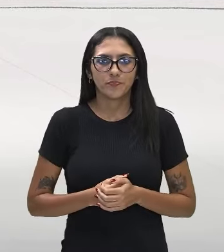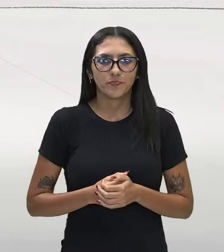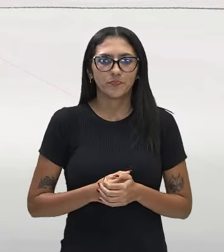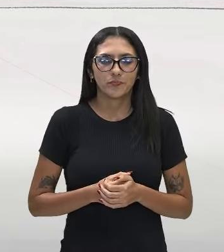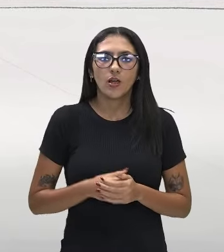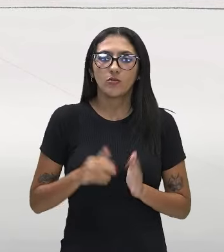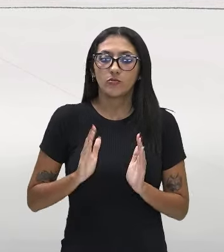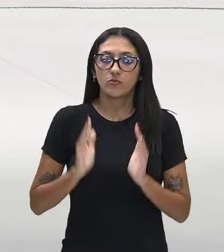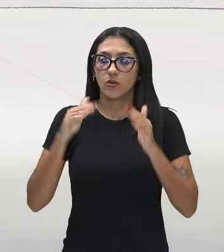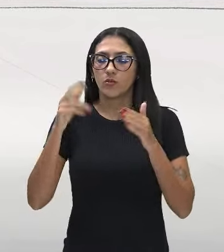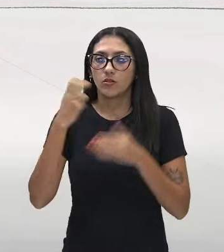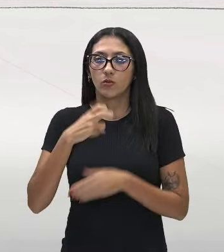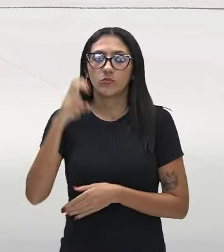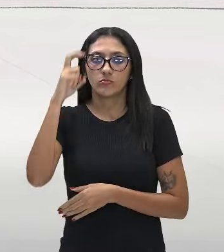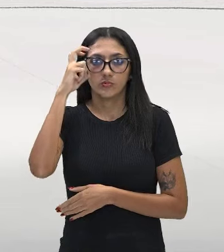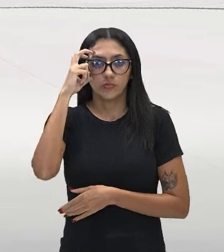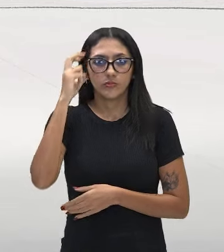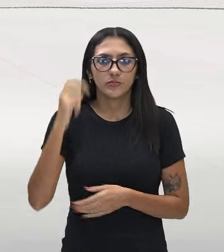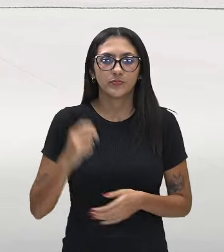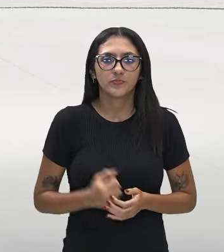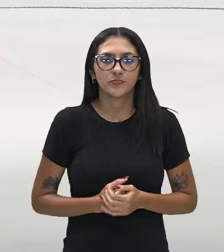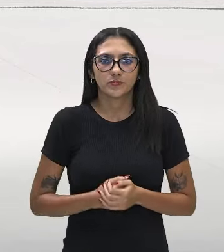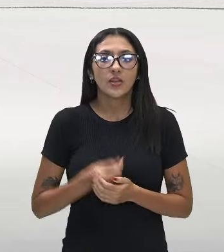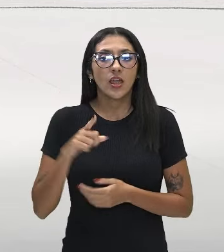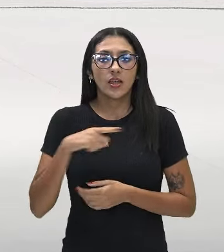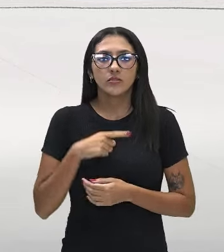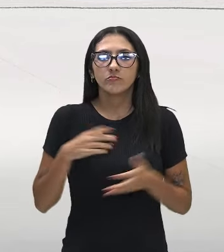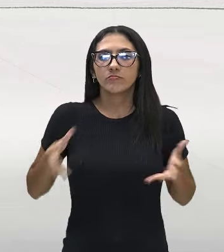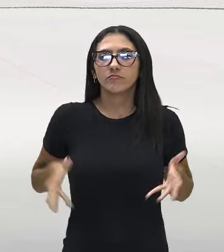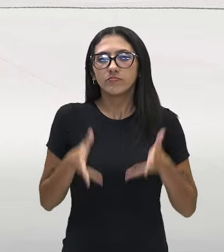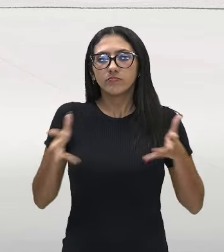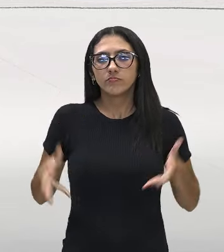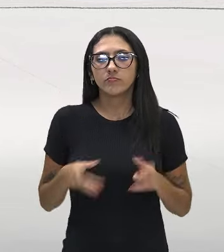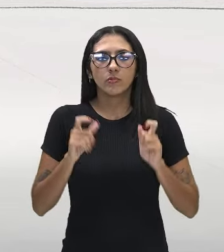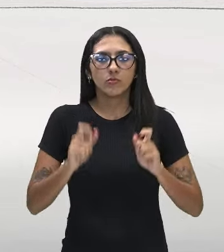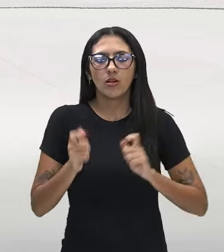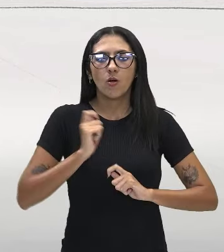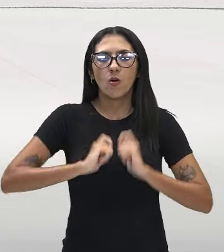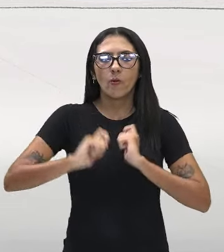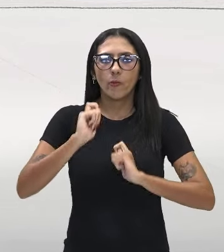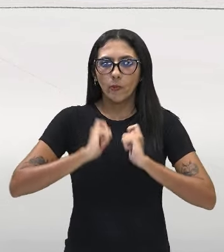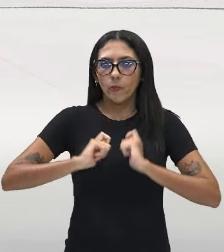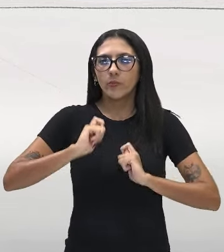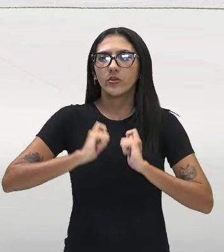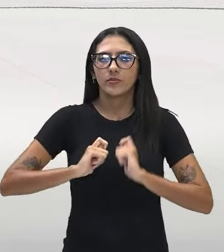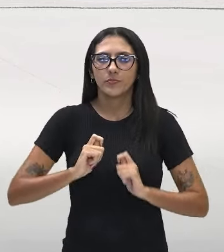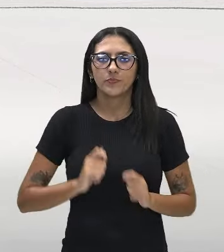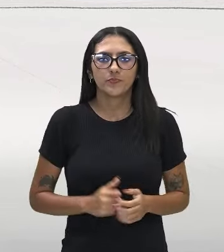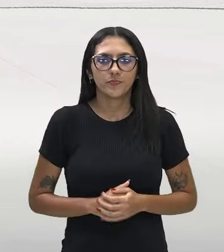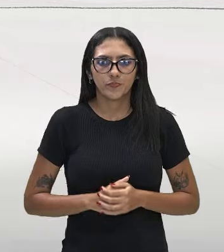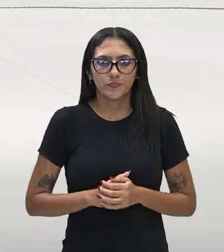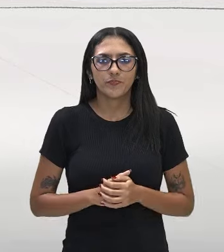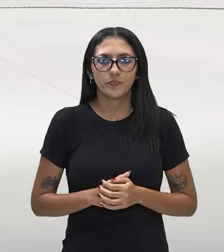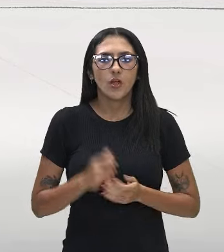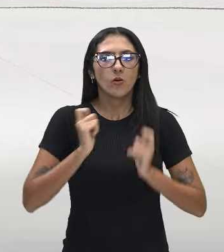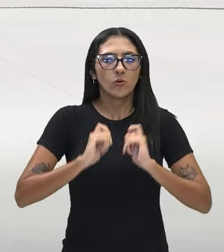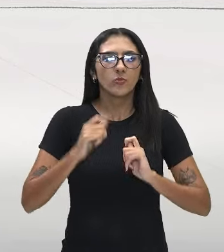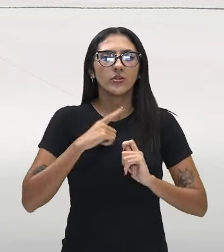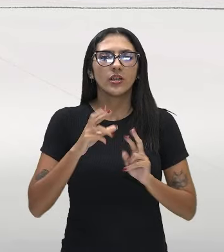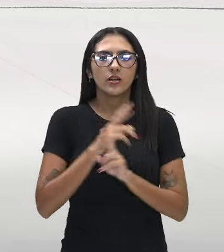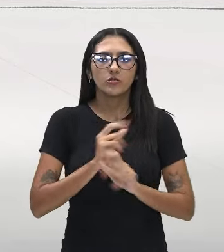da cultura. Eles são impulsionados pela economia criativa, que engloba atividades voltadas